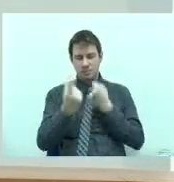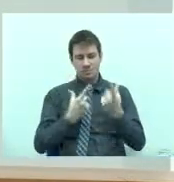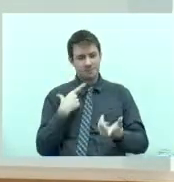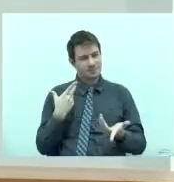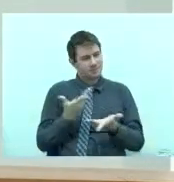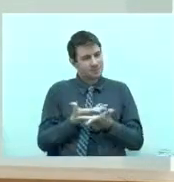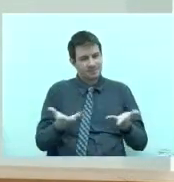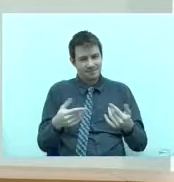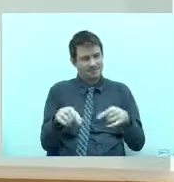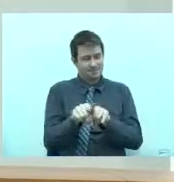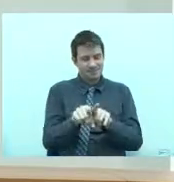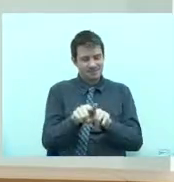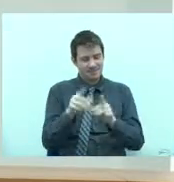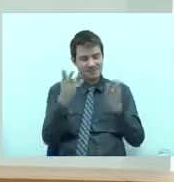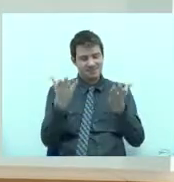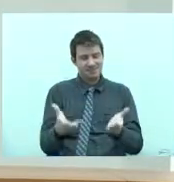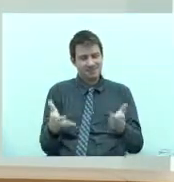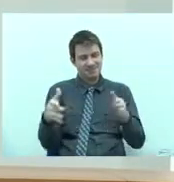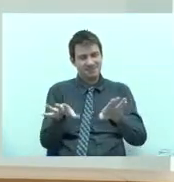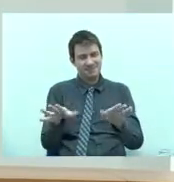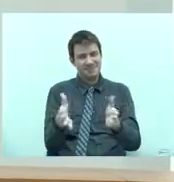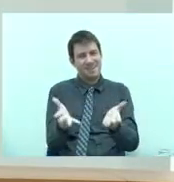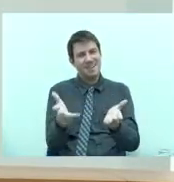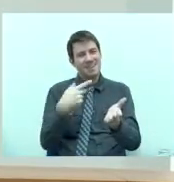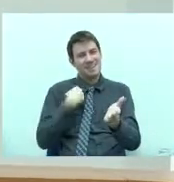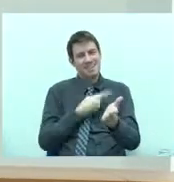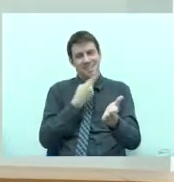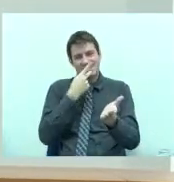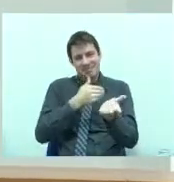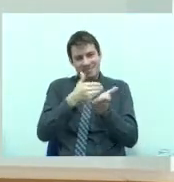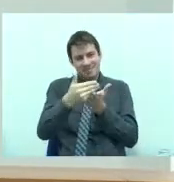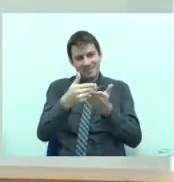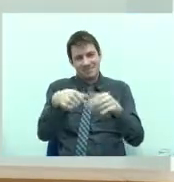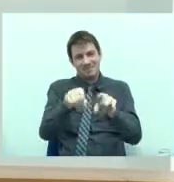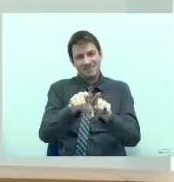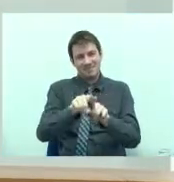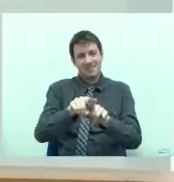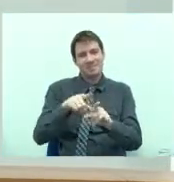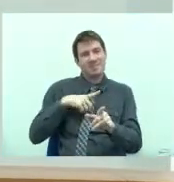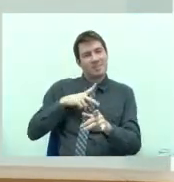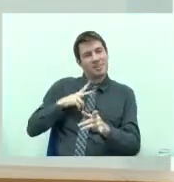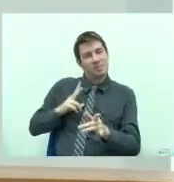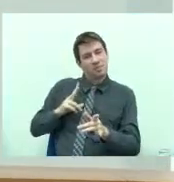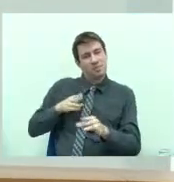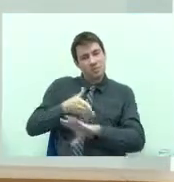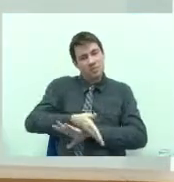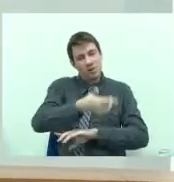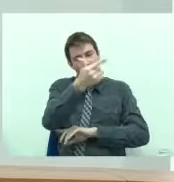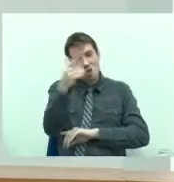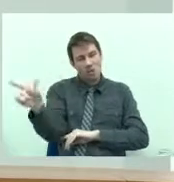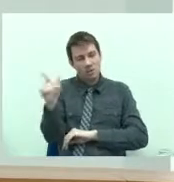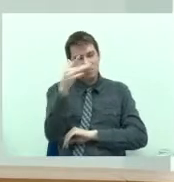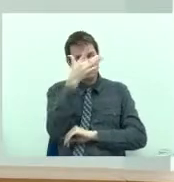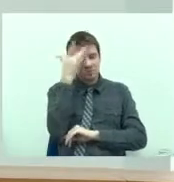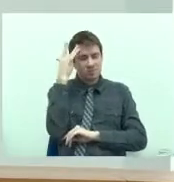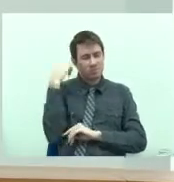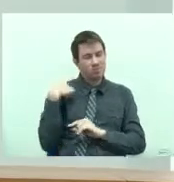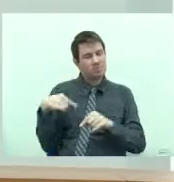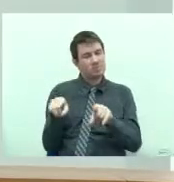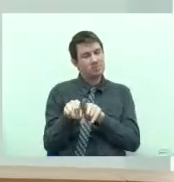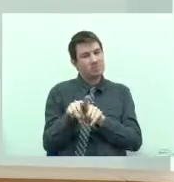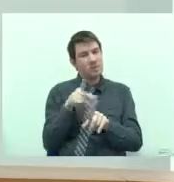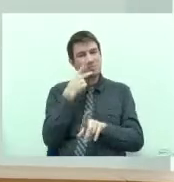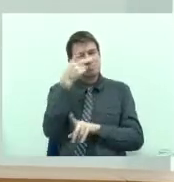não fala nada. Então, por isso, eu vim mais uma vez nessa tribuna, e virei nas próximas vezes, tá?